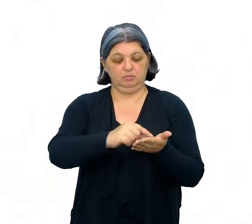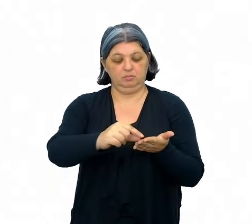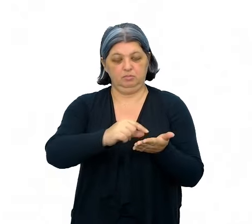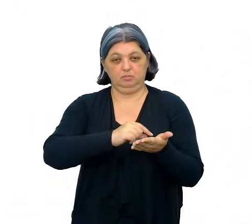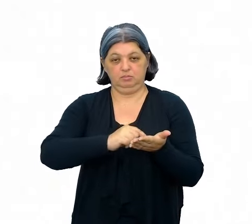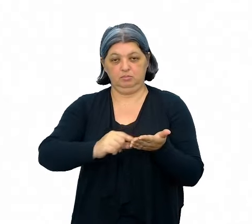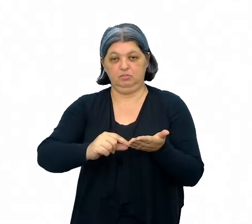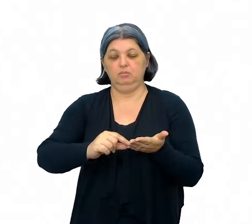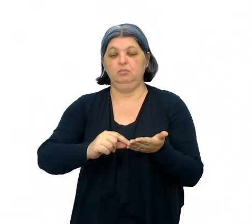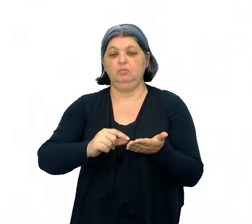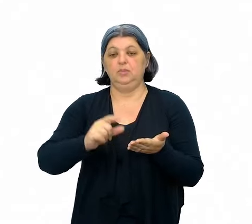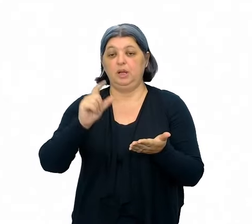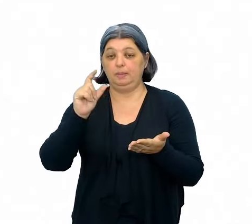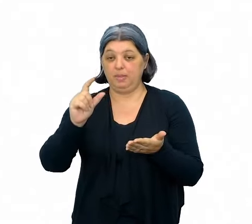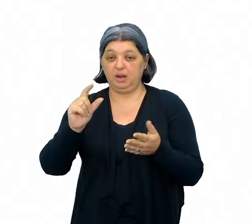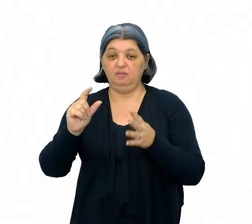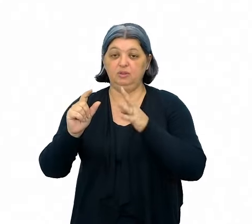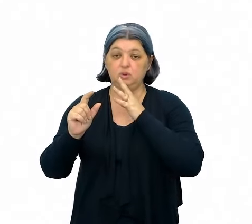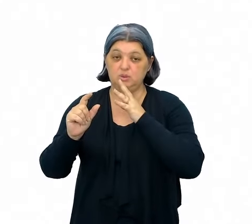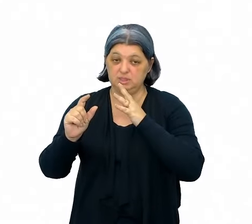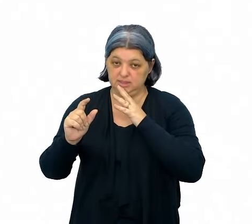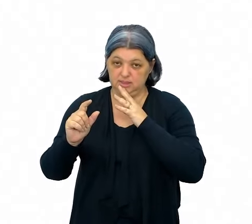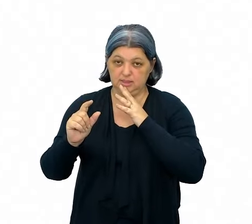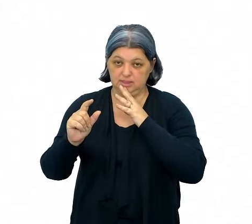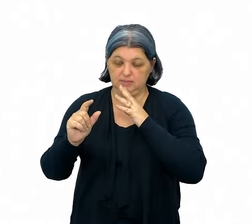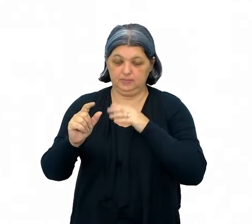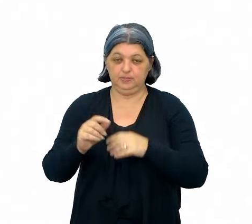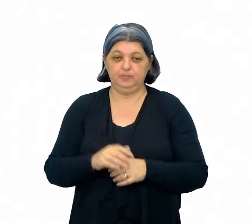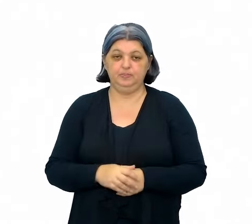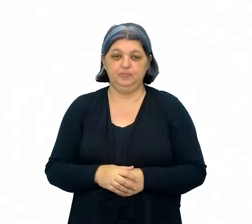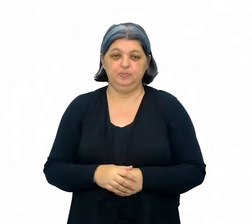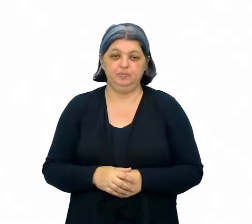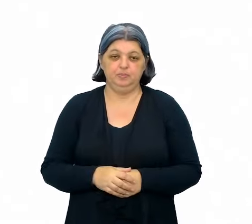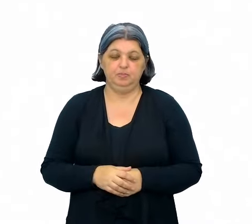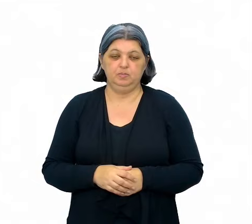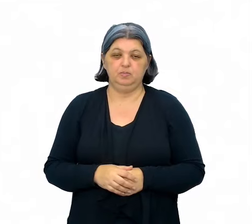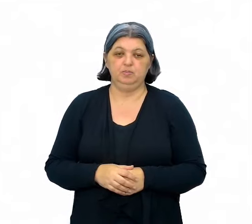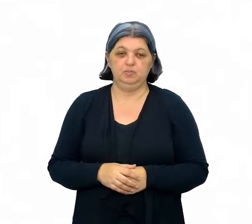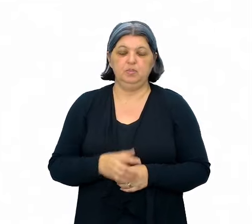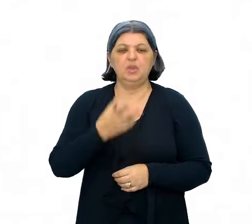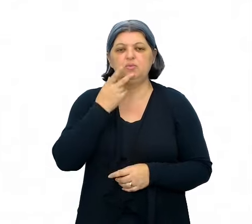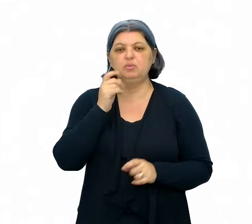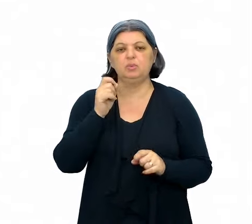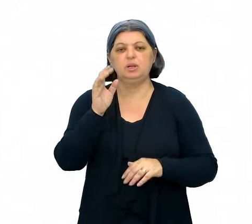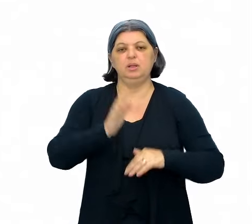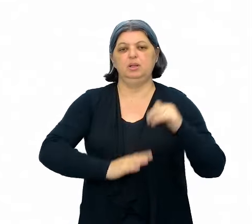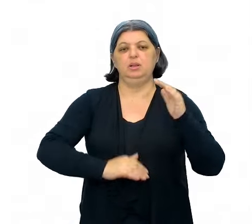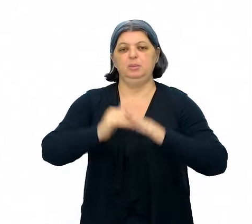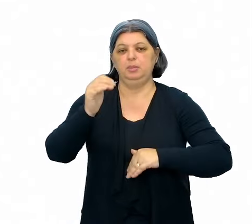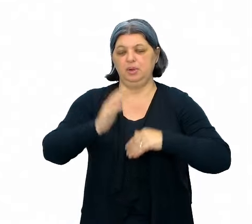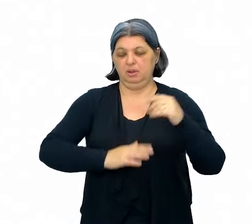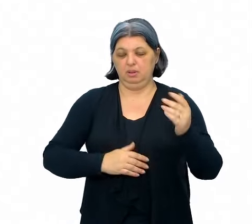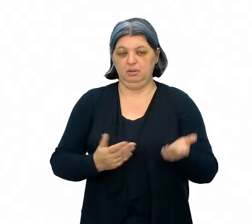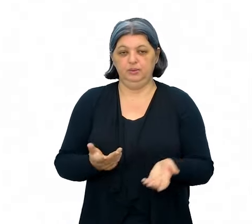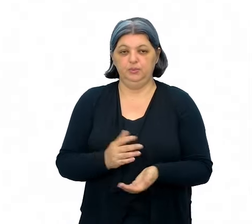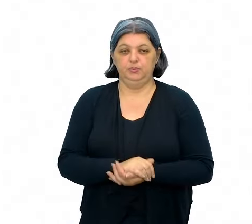palavras conhecidas e familiares. Ela diz respeito a essa habilidade, né, aos estudantes